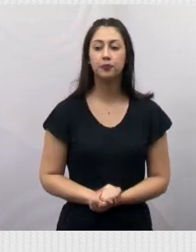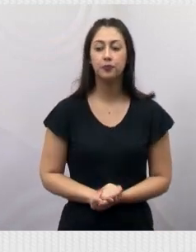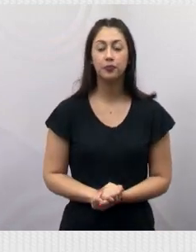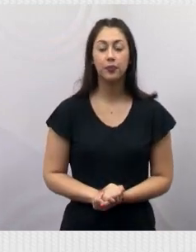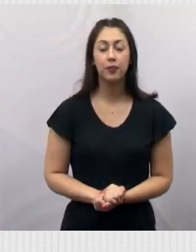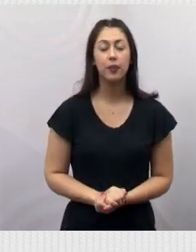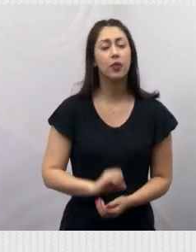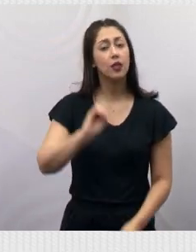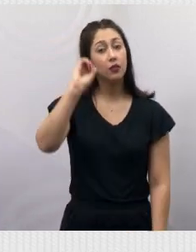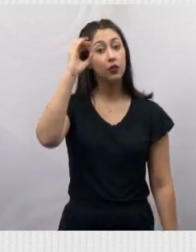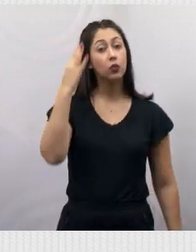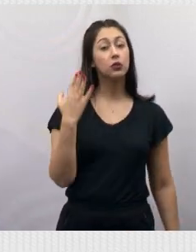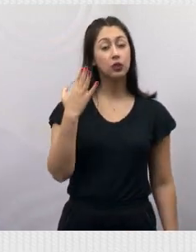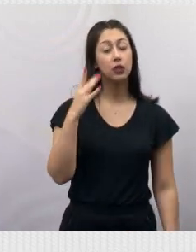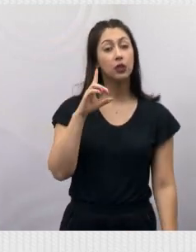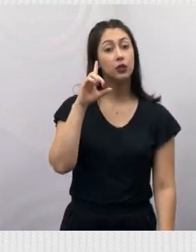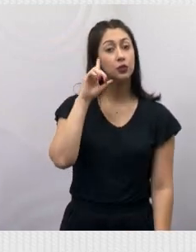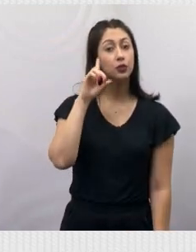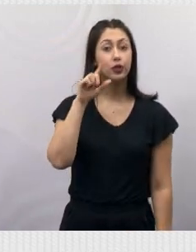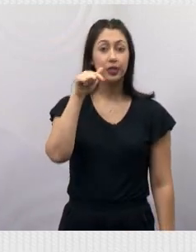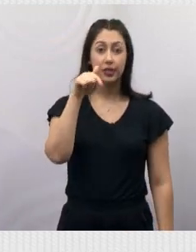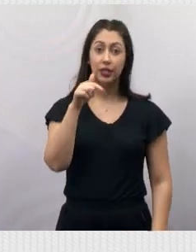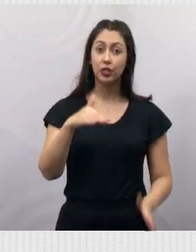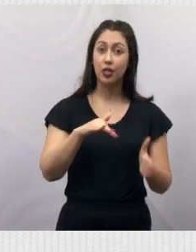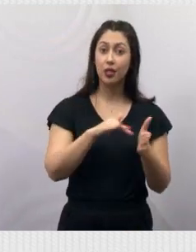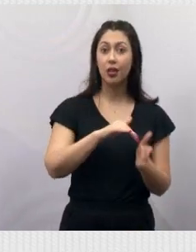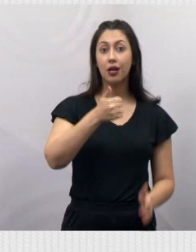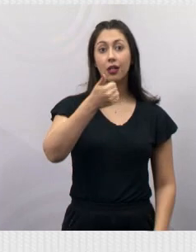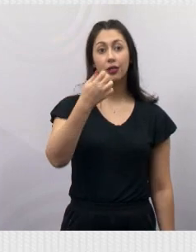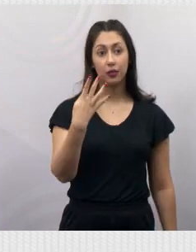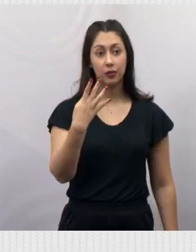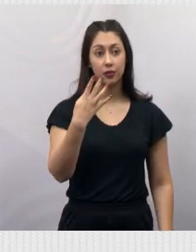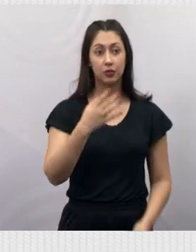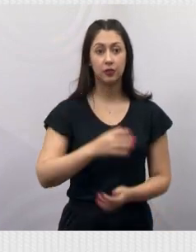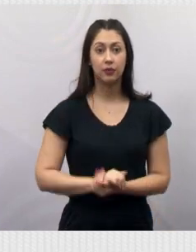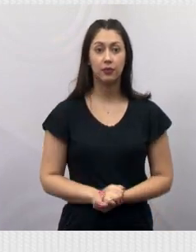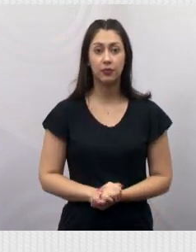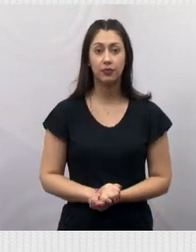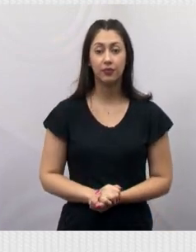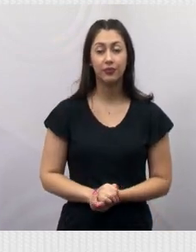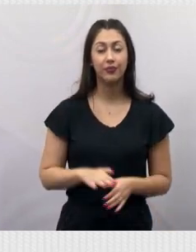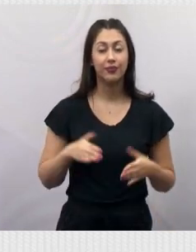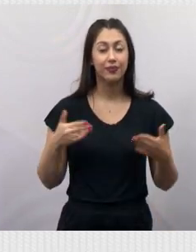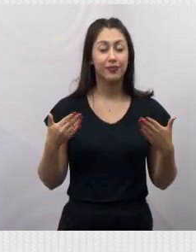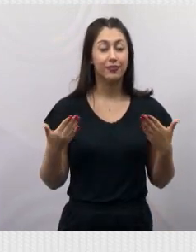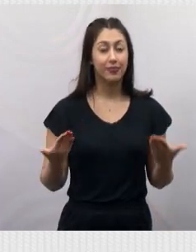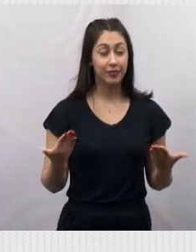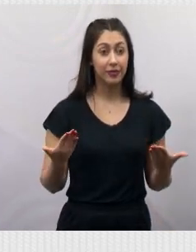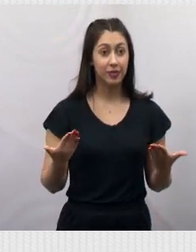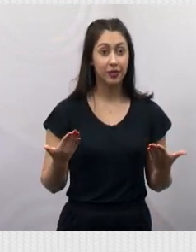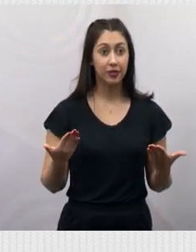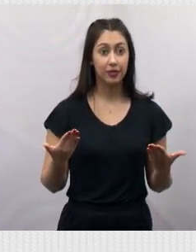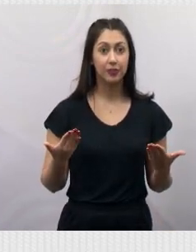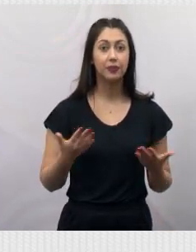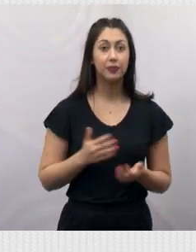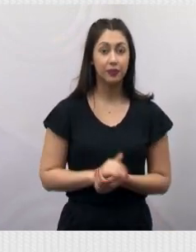vai acontecer no período do dia 7 ao dia 14 desse ano. Então, nosso professor